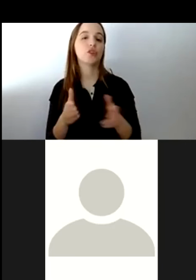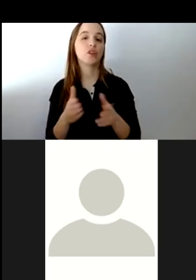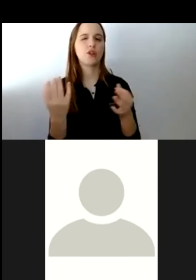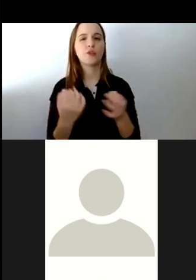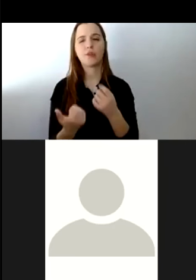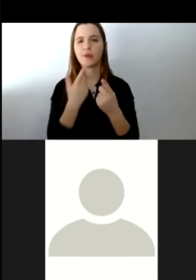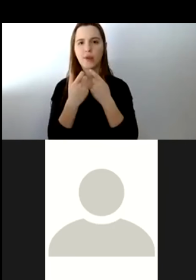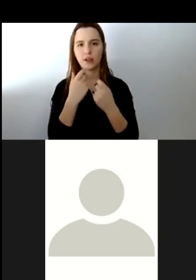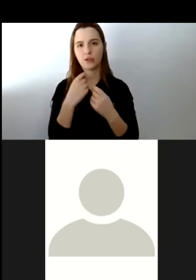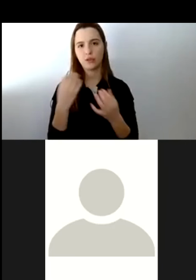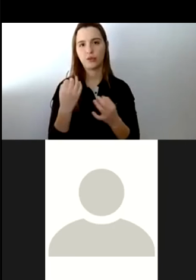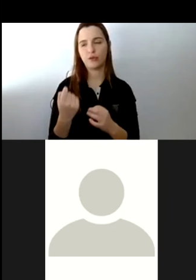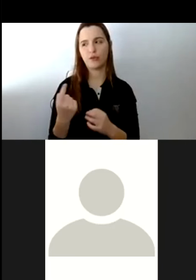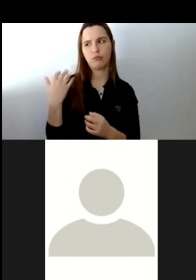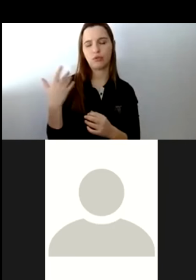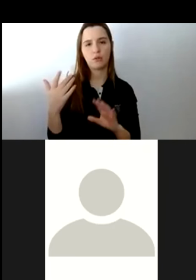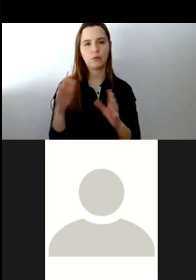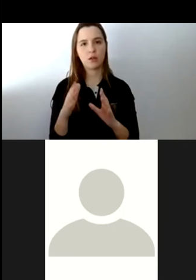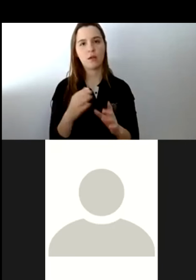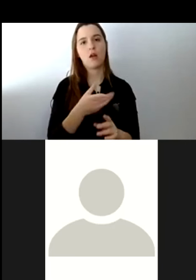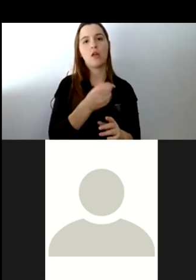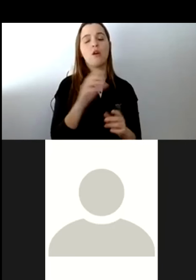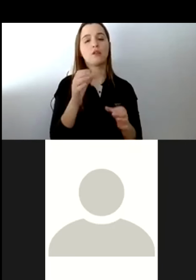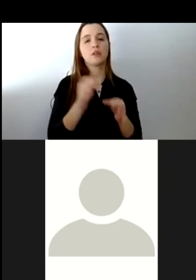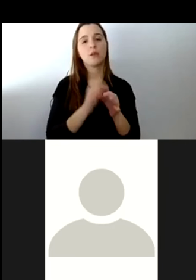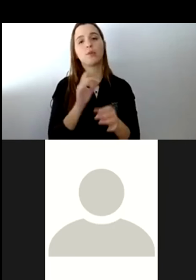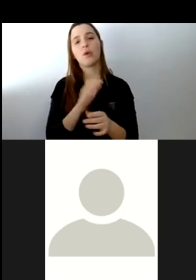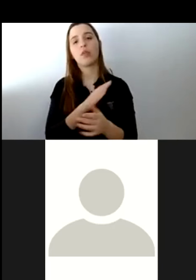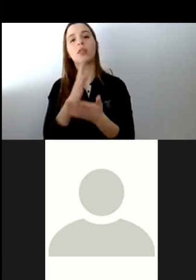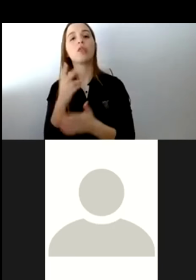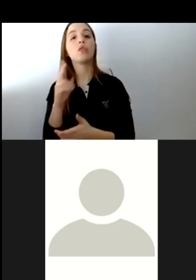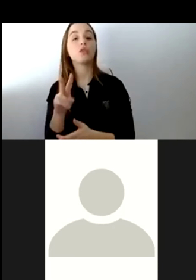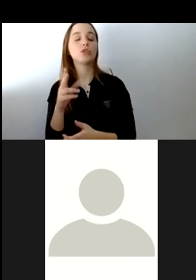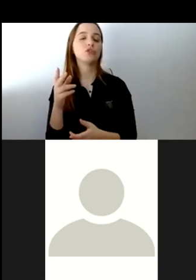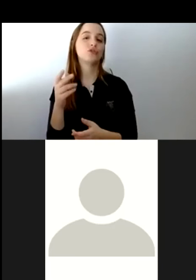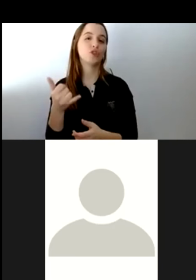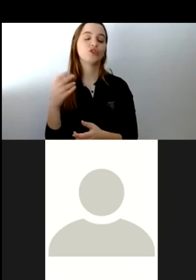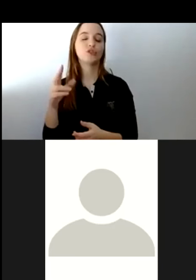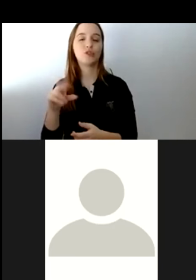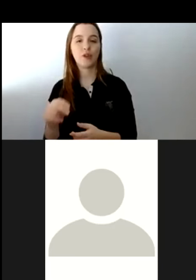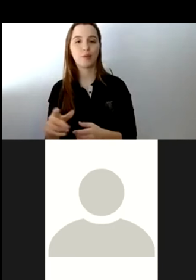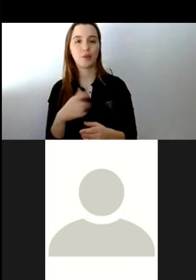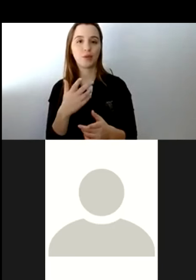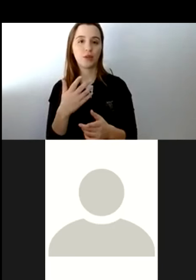muito recentemente, entre 9 de setembro e 2 de novembro de 2020, aos planos estratégicos,